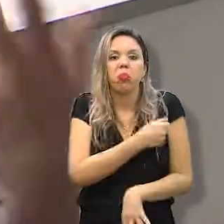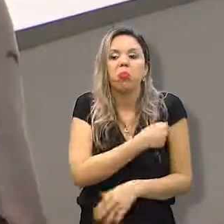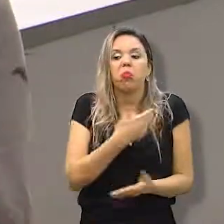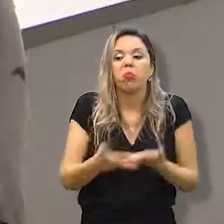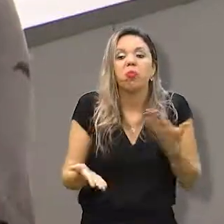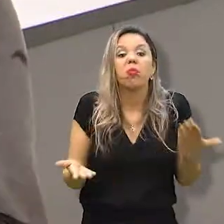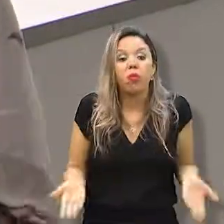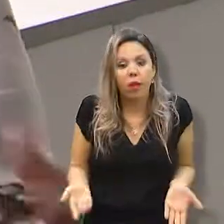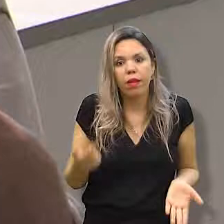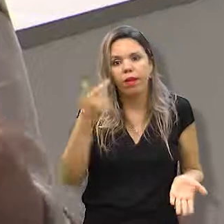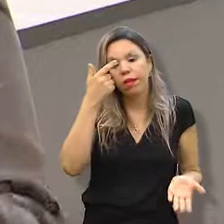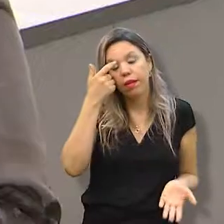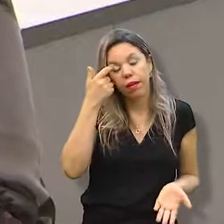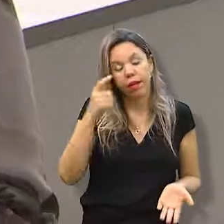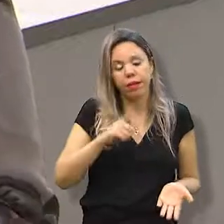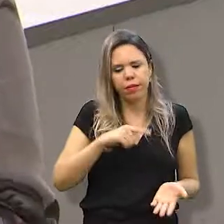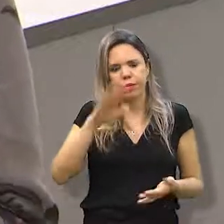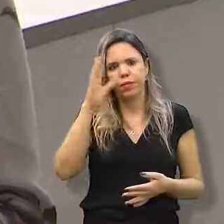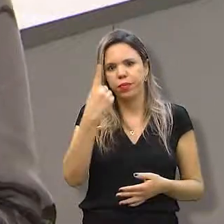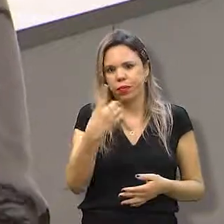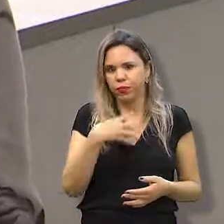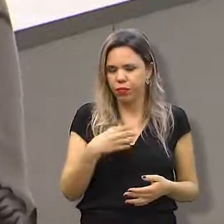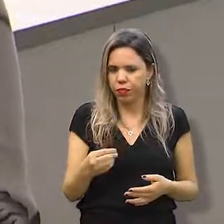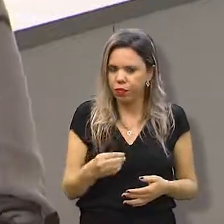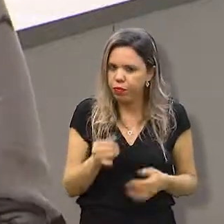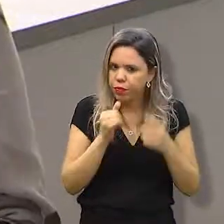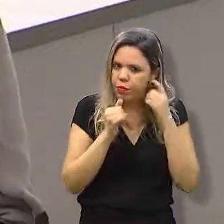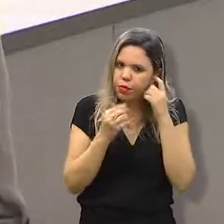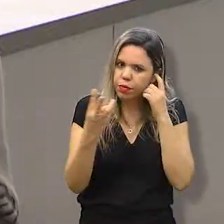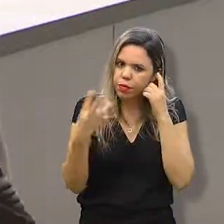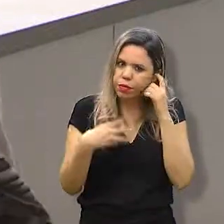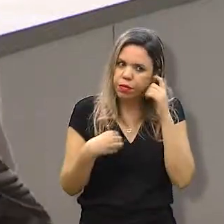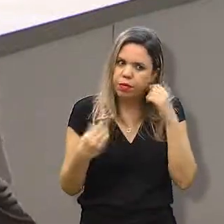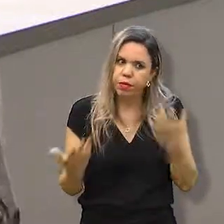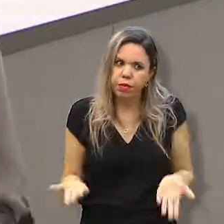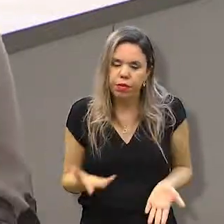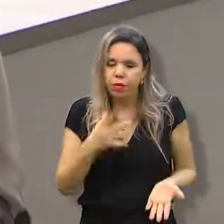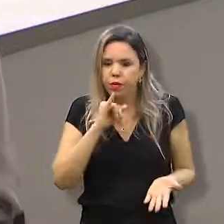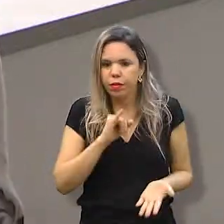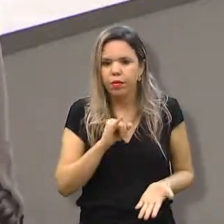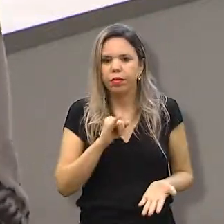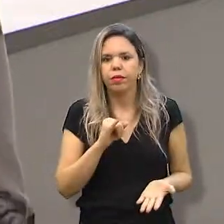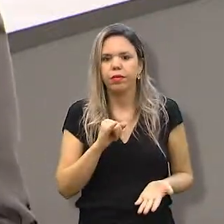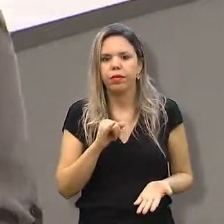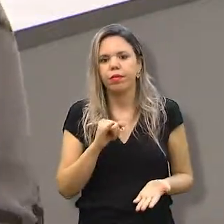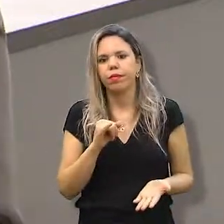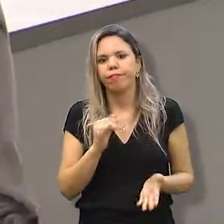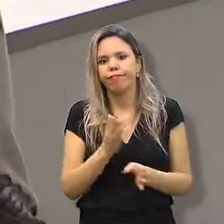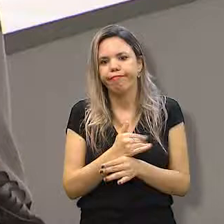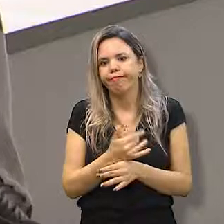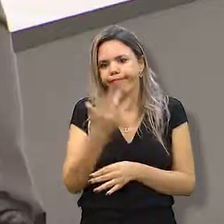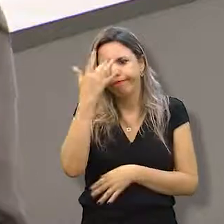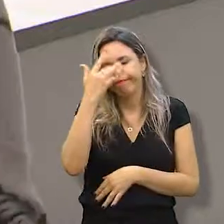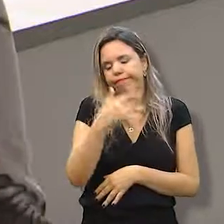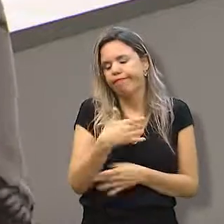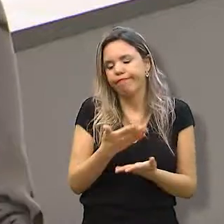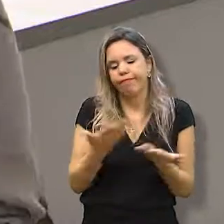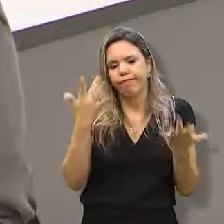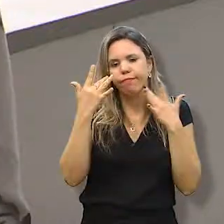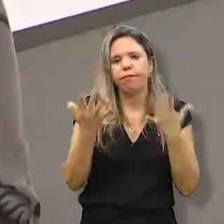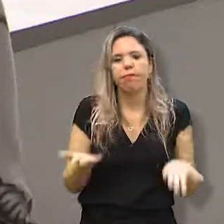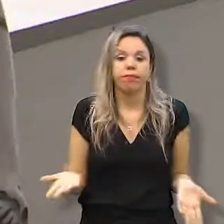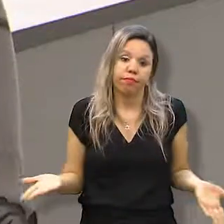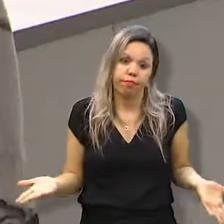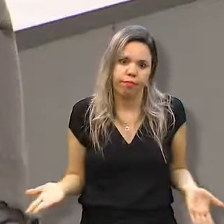qual dose que perdeu né E quando eu tenho mais um filho quando eu tenho por exemplo três filhos aí o pai fica completamente o